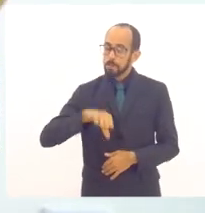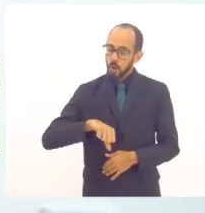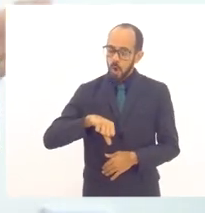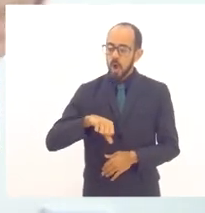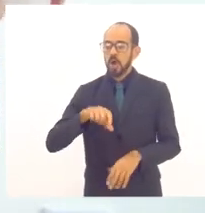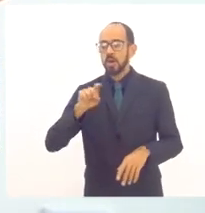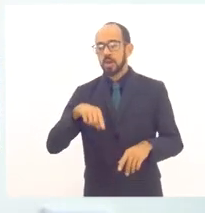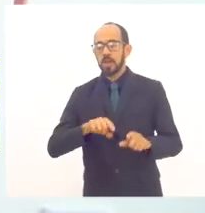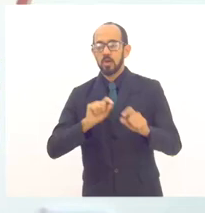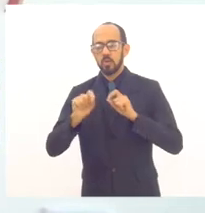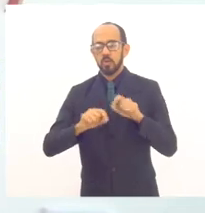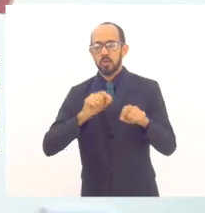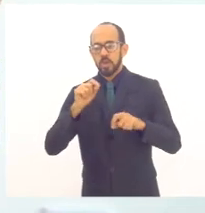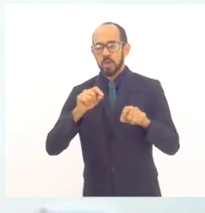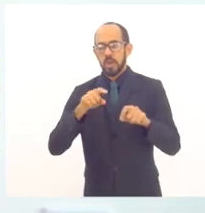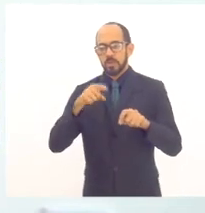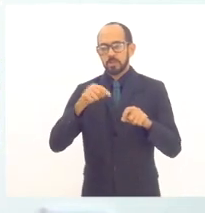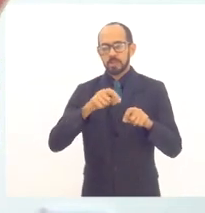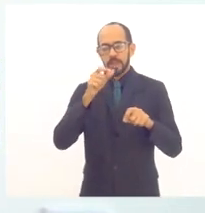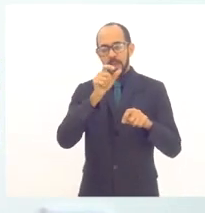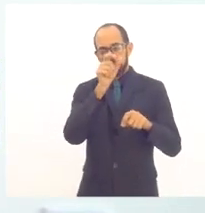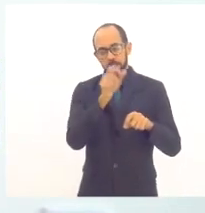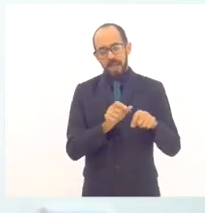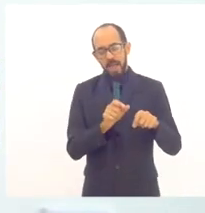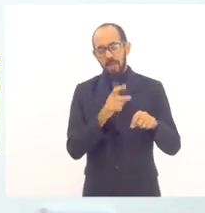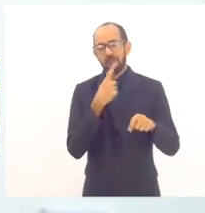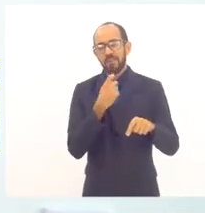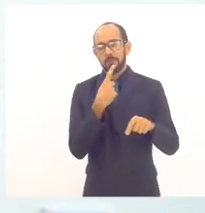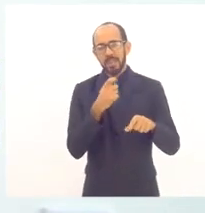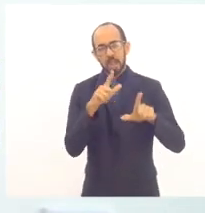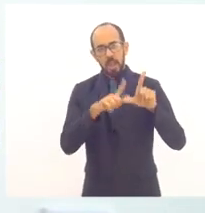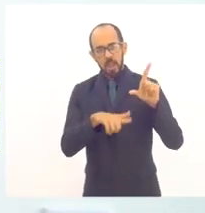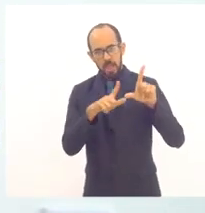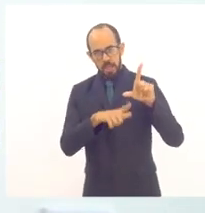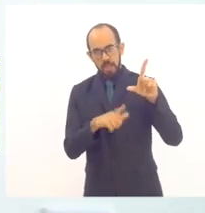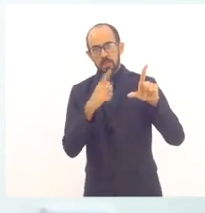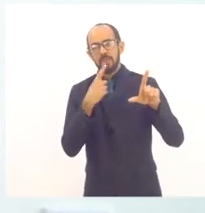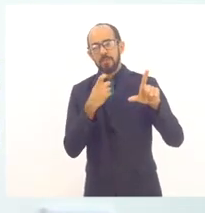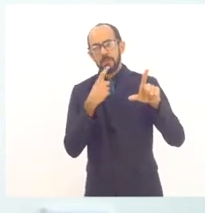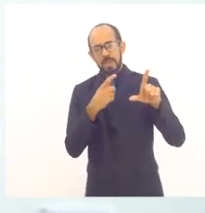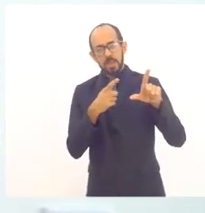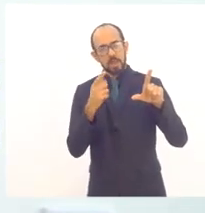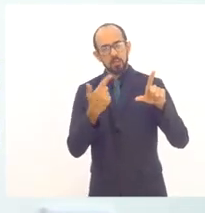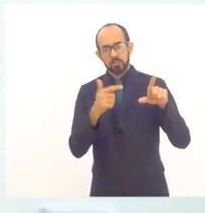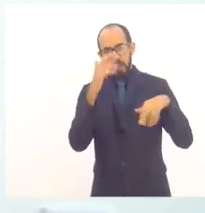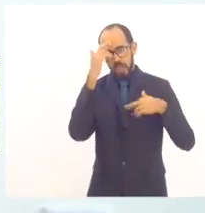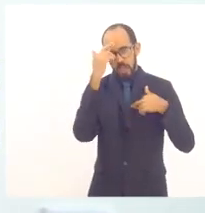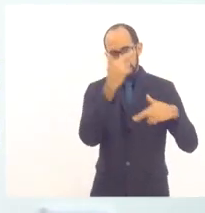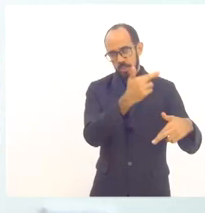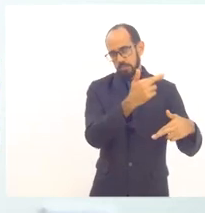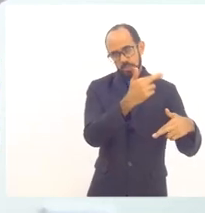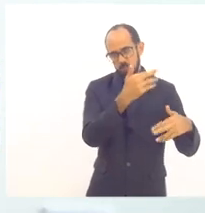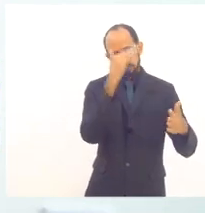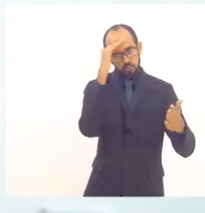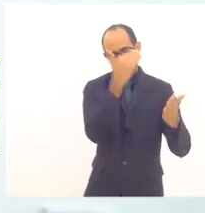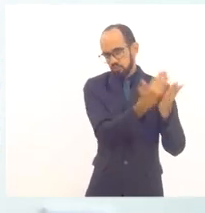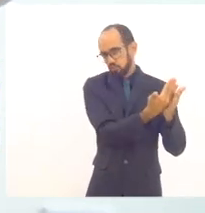está aqui. Essas aqui que tem a barra em vermelho e a letra em vermelho. Essas não são cumpridas, quer dizer, são